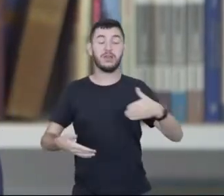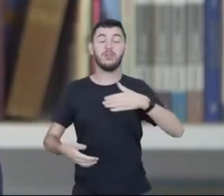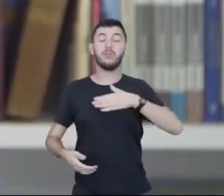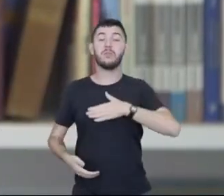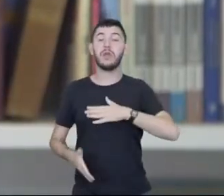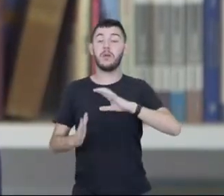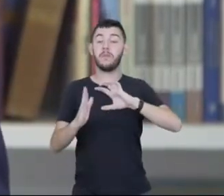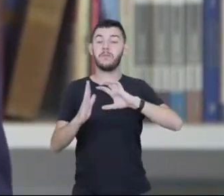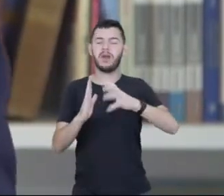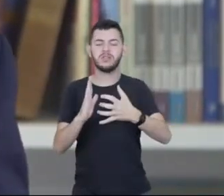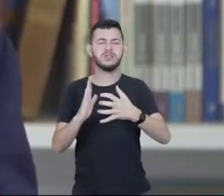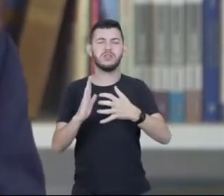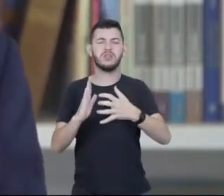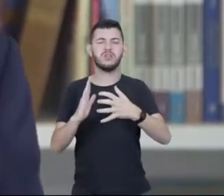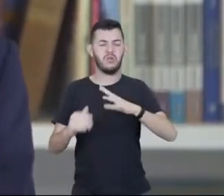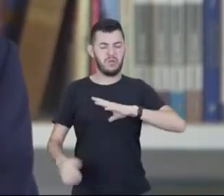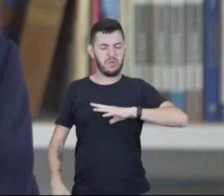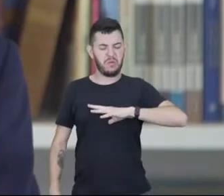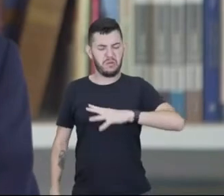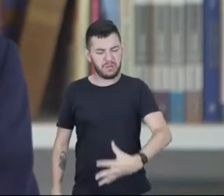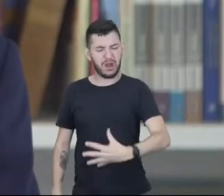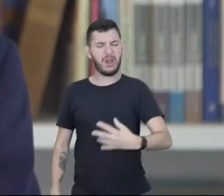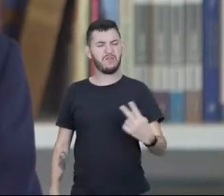valoroso PSB